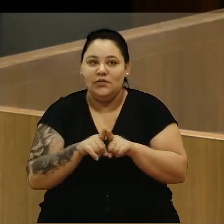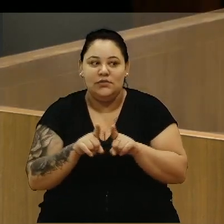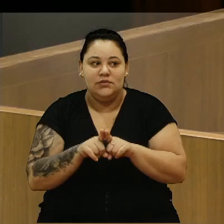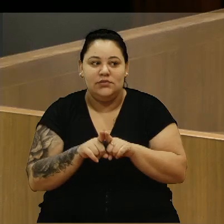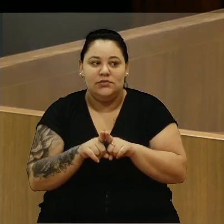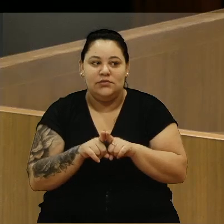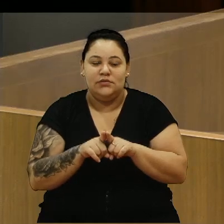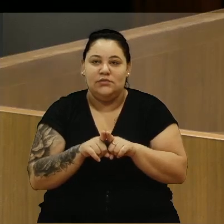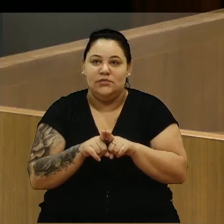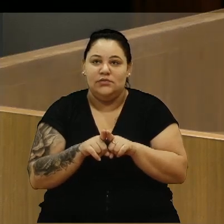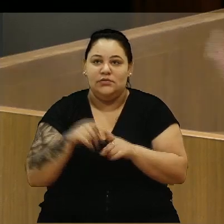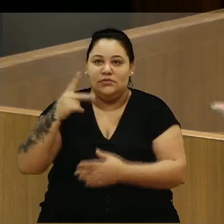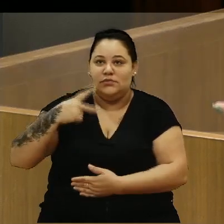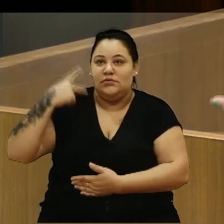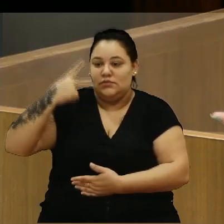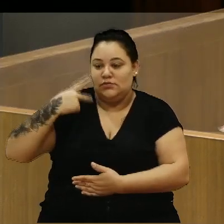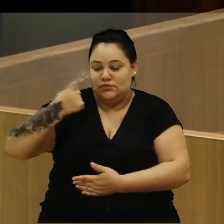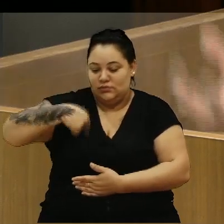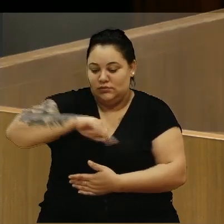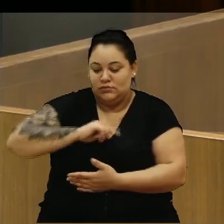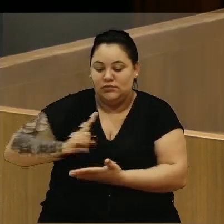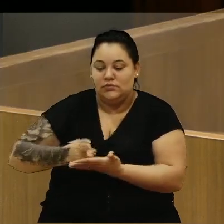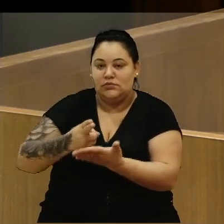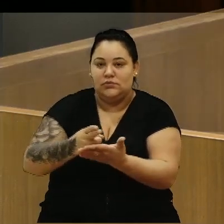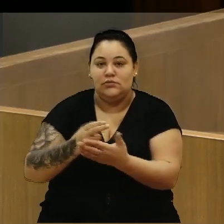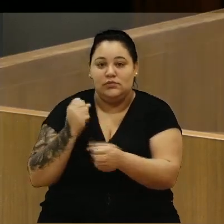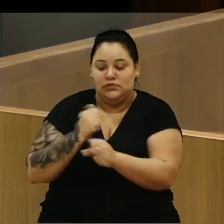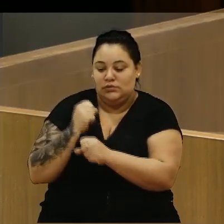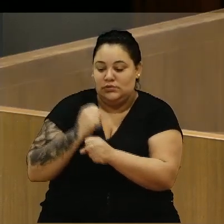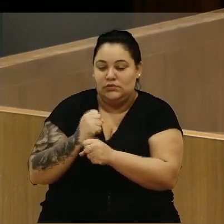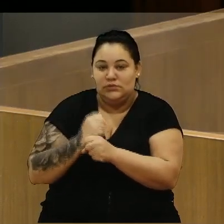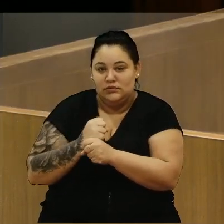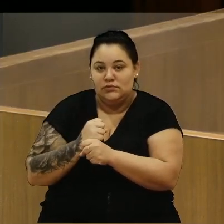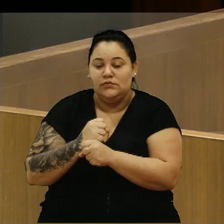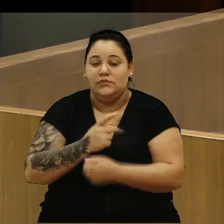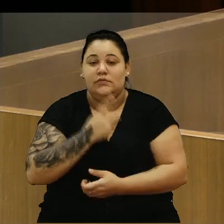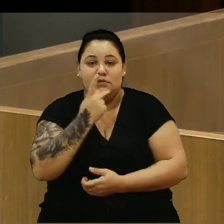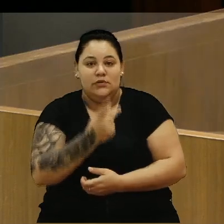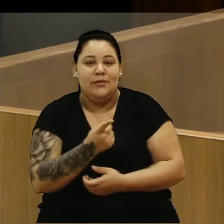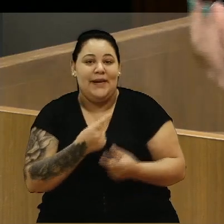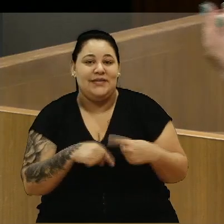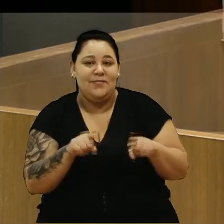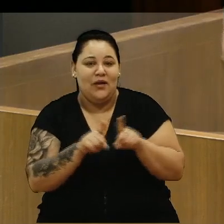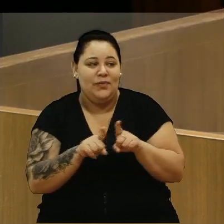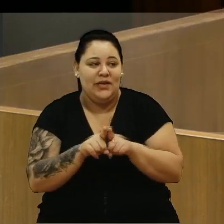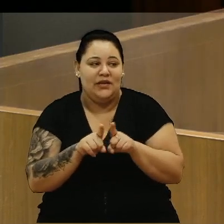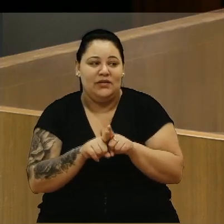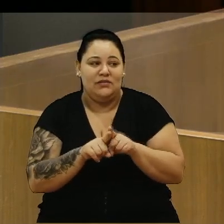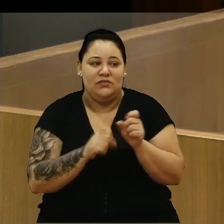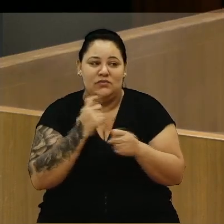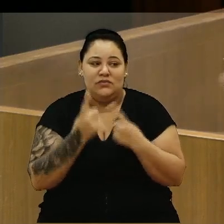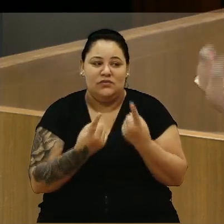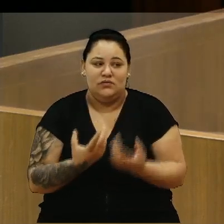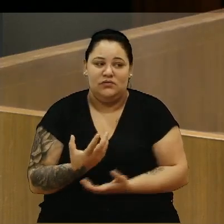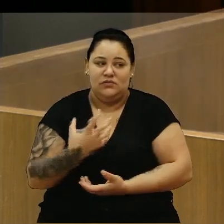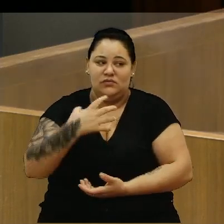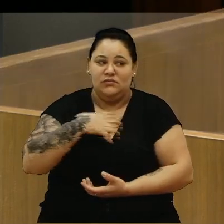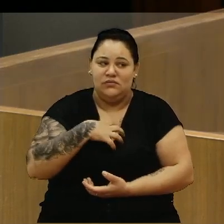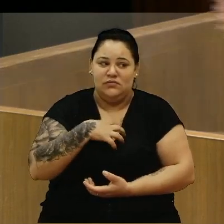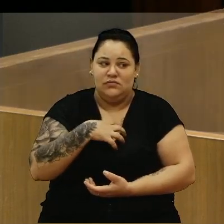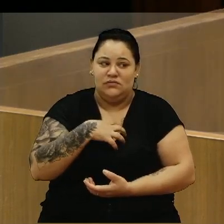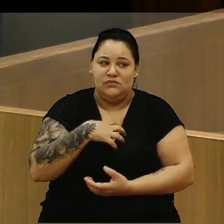com as vereadoras. Nós seguimos esse ano trazendo também, de alguma maneira, a